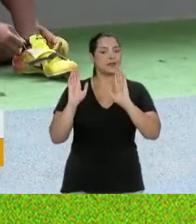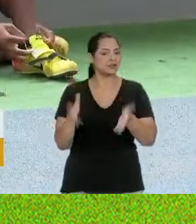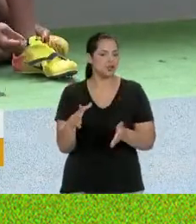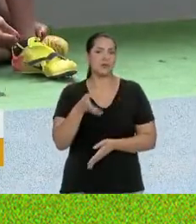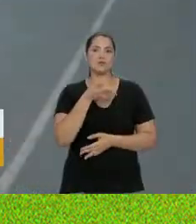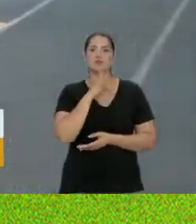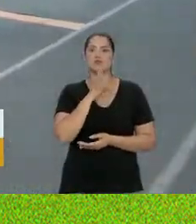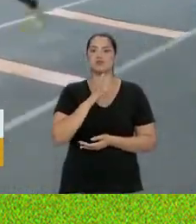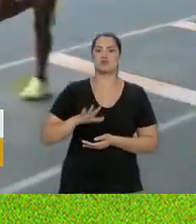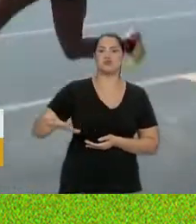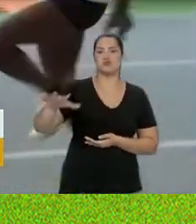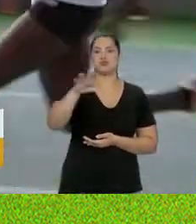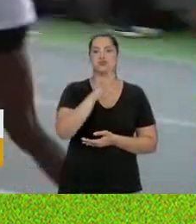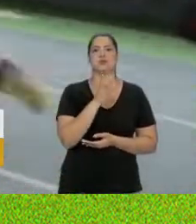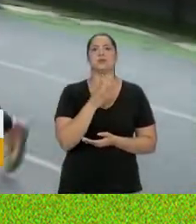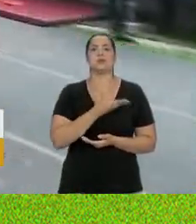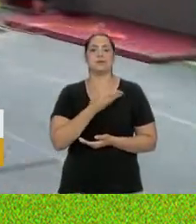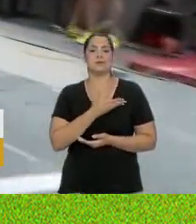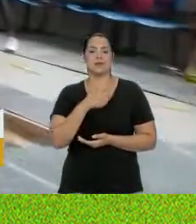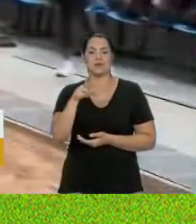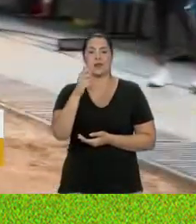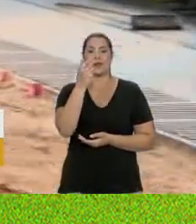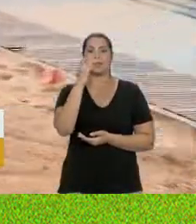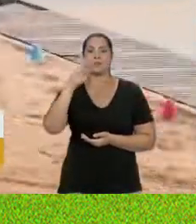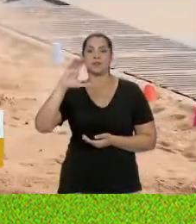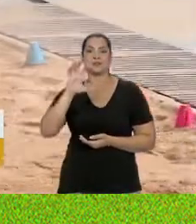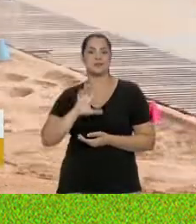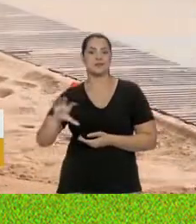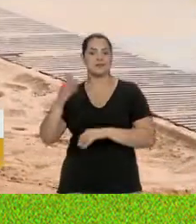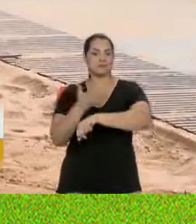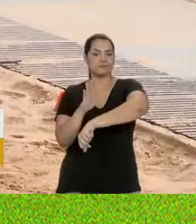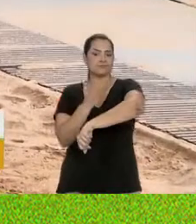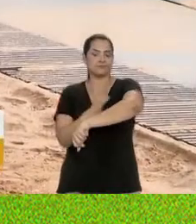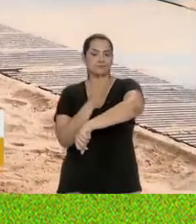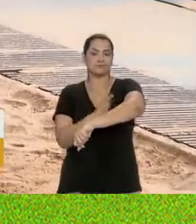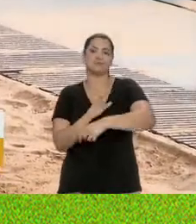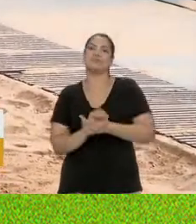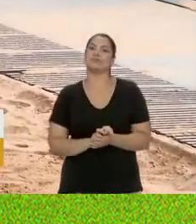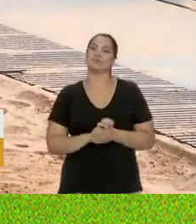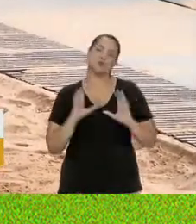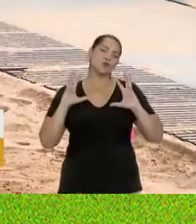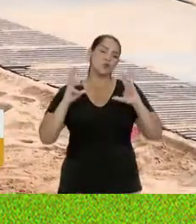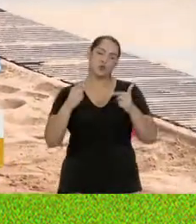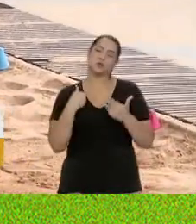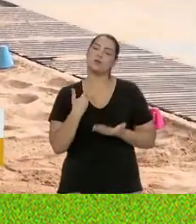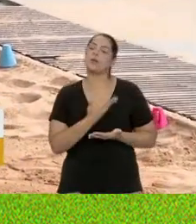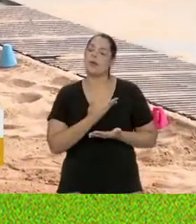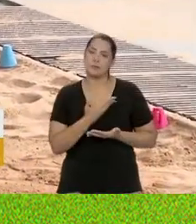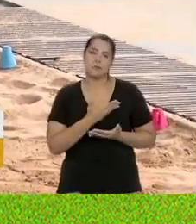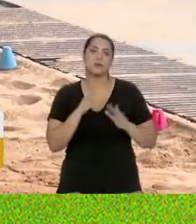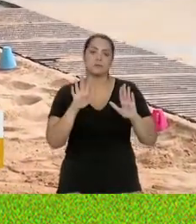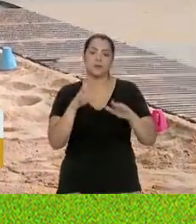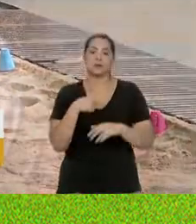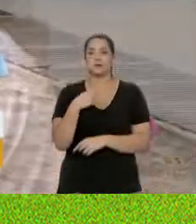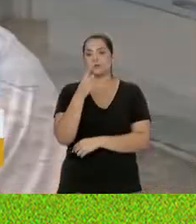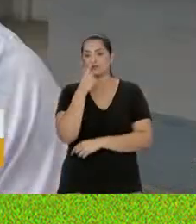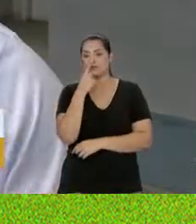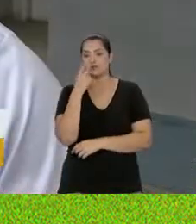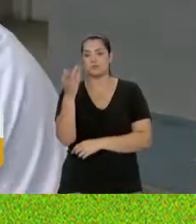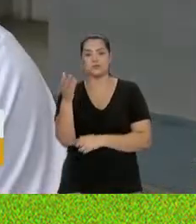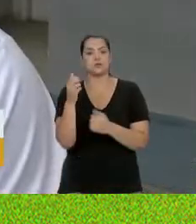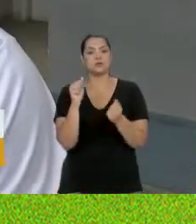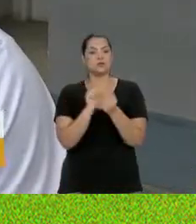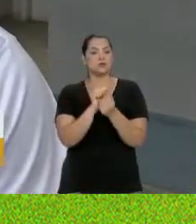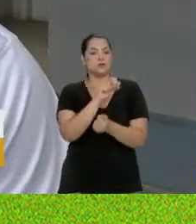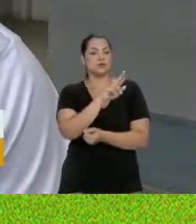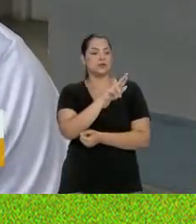em competições de salto em distância. Nascida em Burkina Faso, Nemetá Nikiema foi